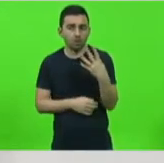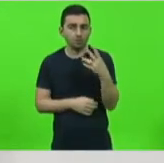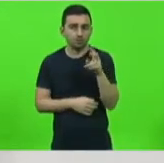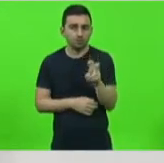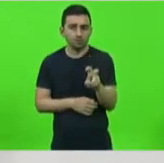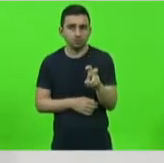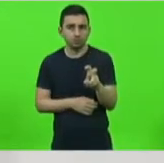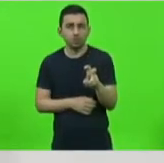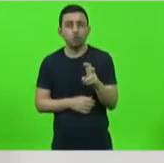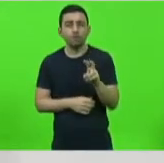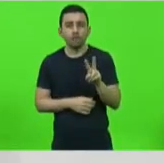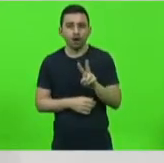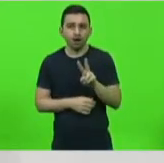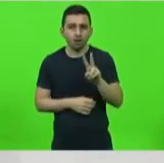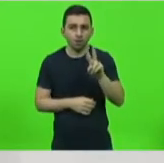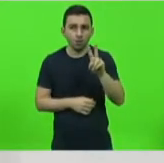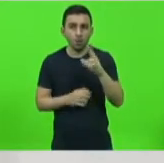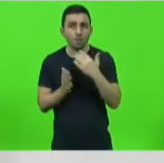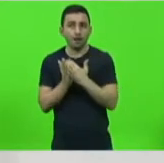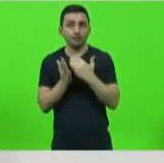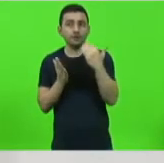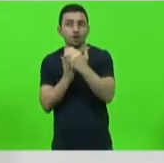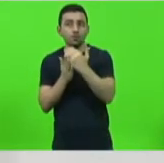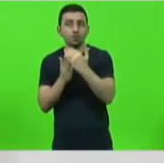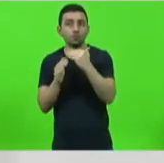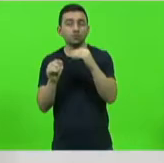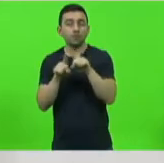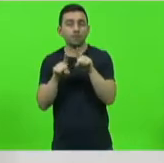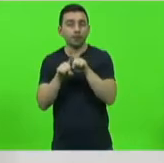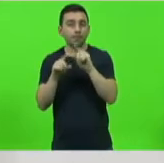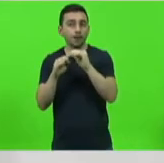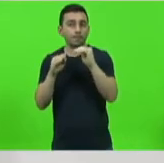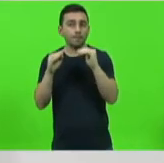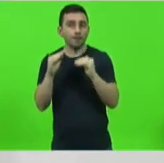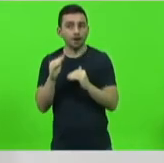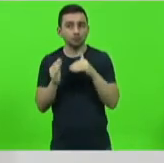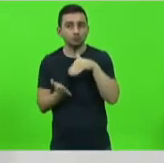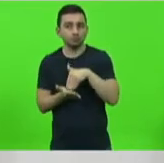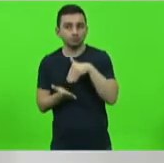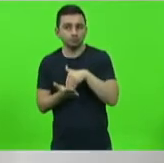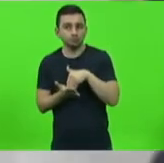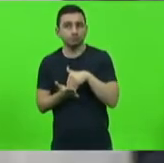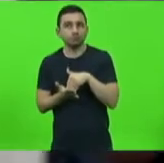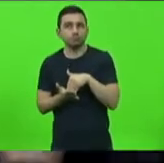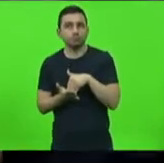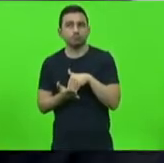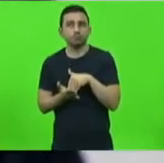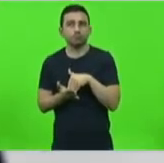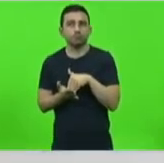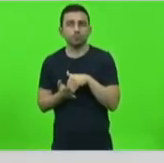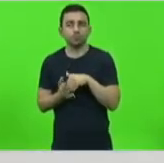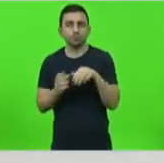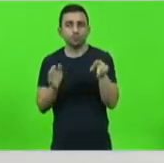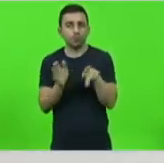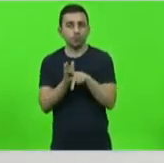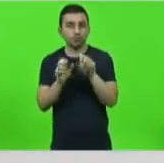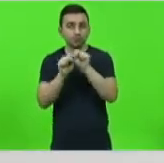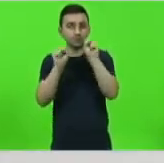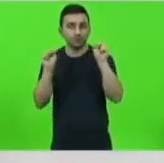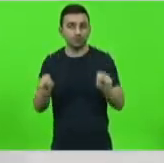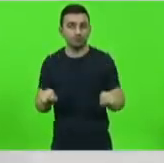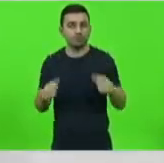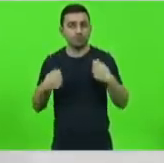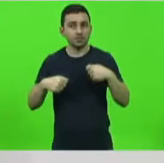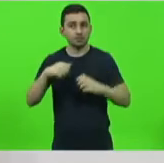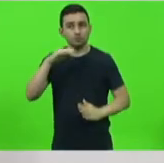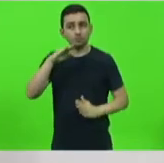que o valor entre o mais alto e o mais baixo da categoria do sistema tem que ser, no